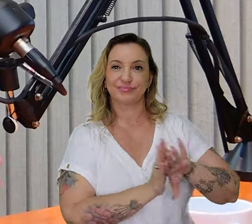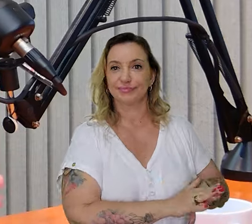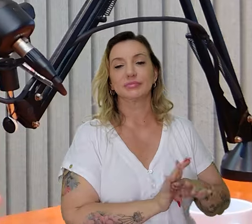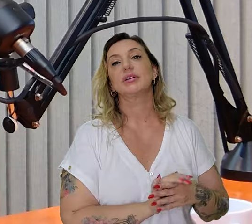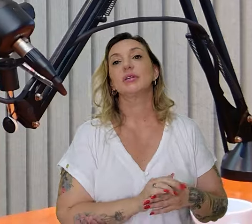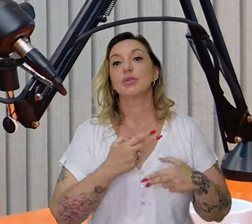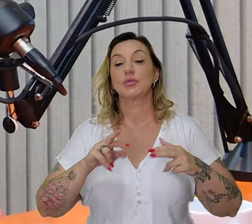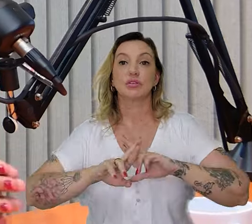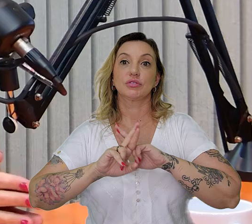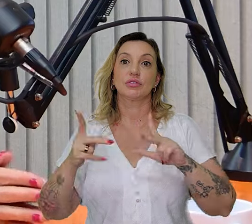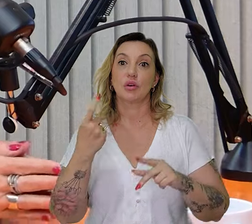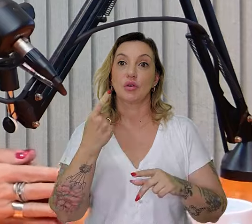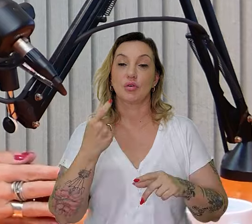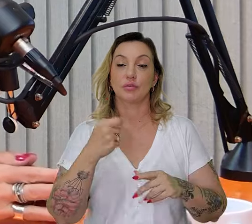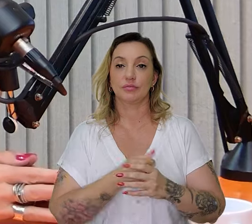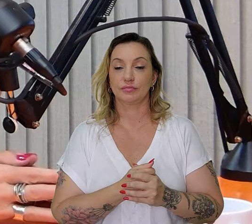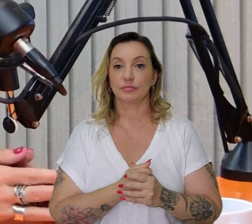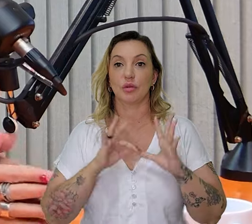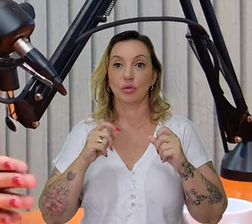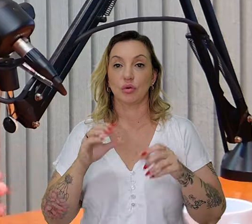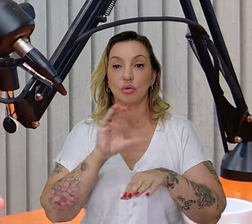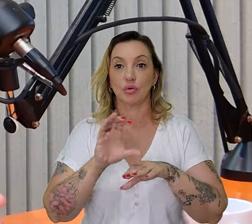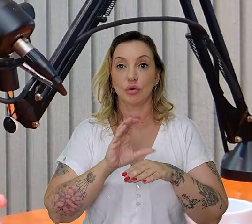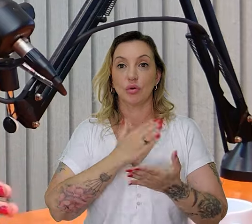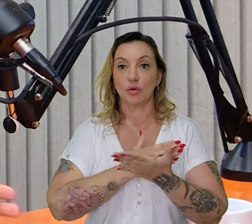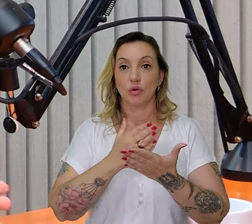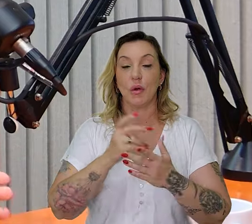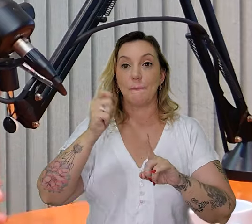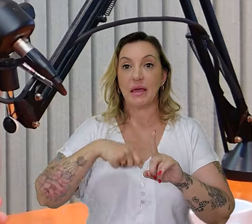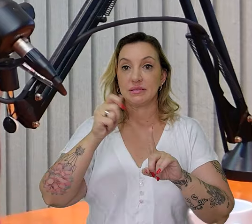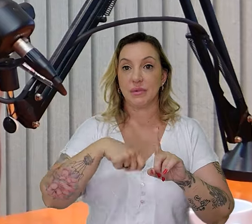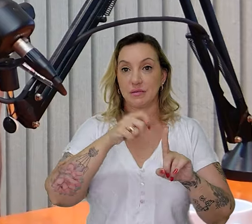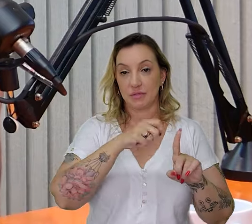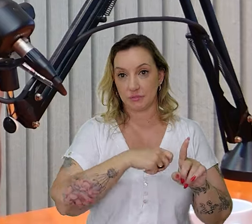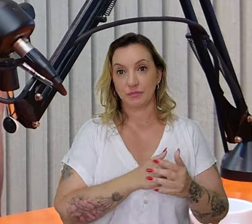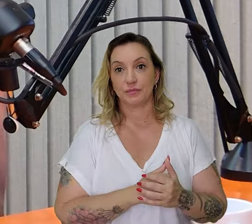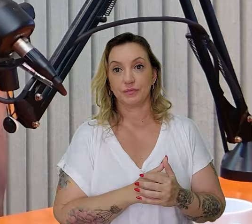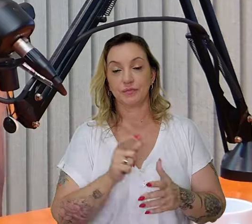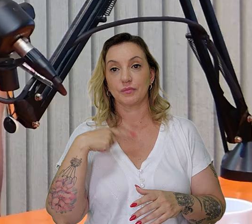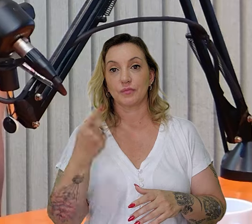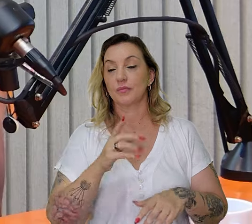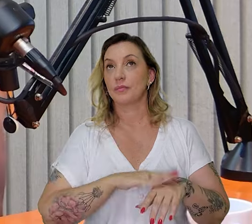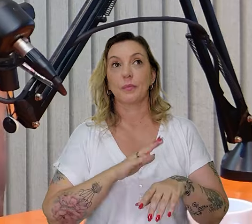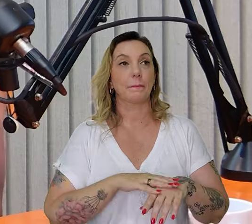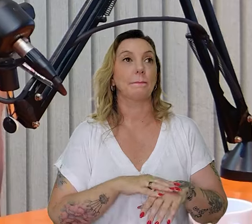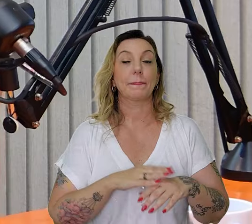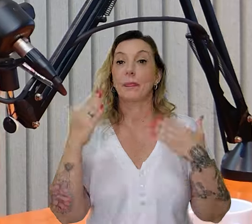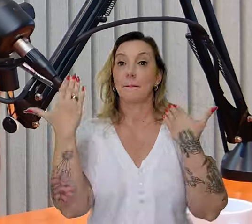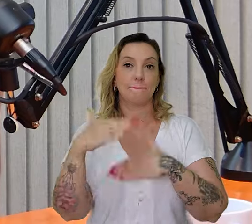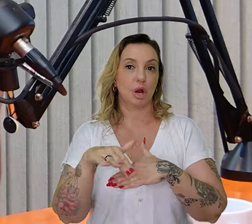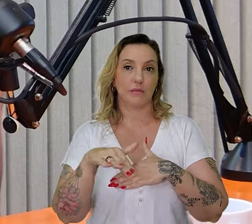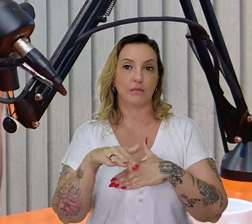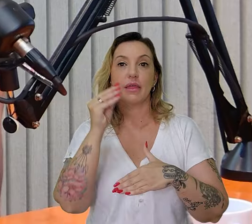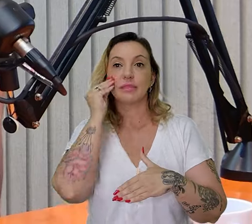fsal todos os cursos começam todos os meses tá eh a gente não faz uma prova para testar a habilidade Porque como é